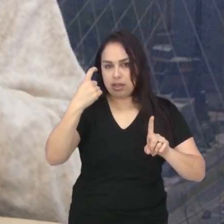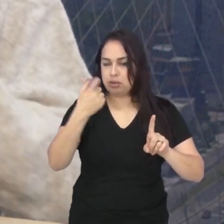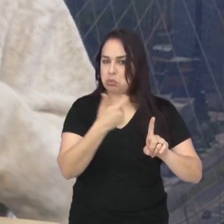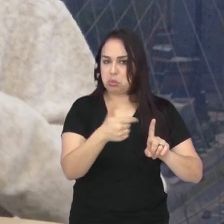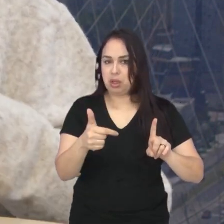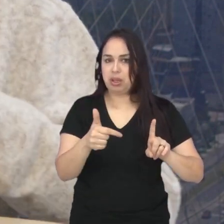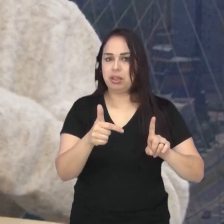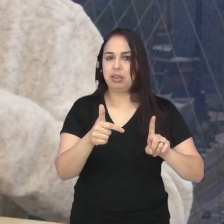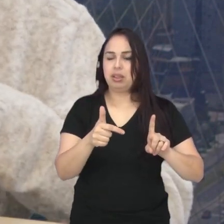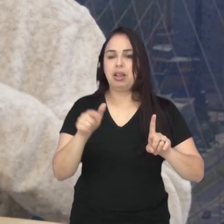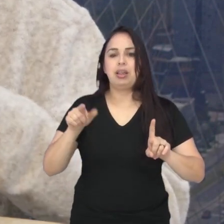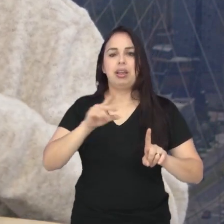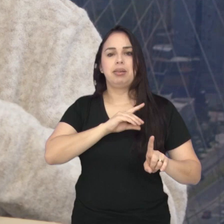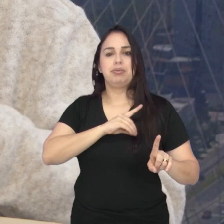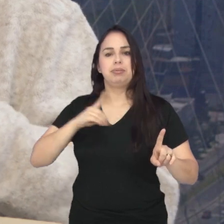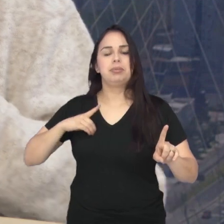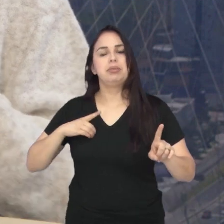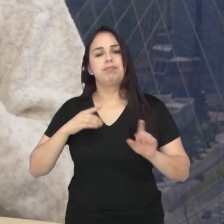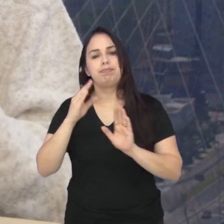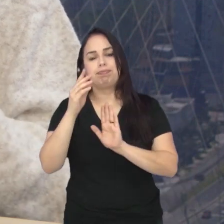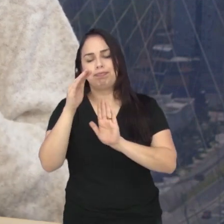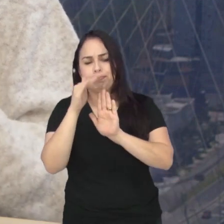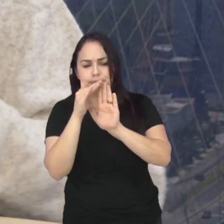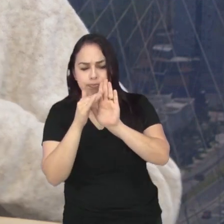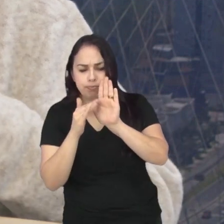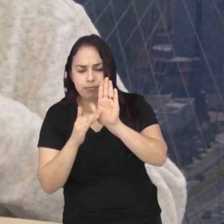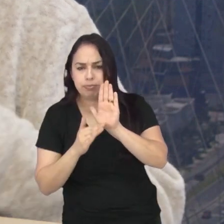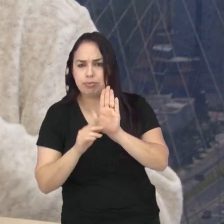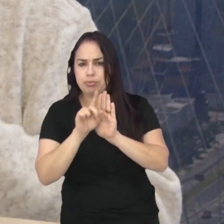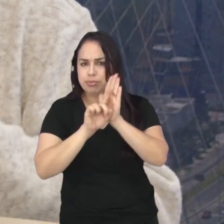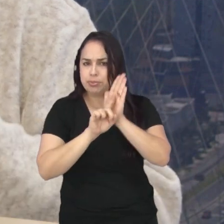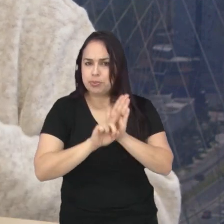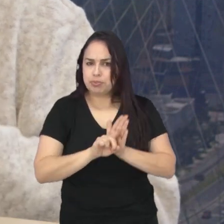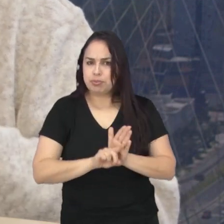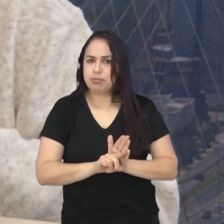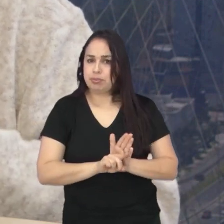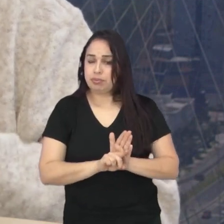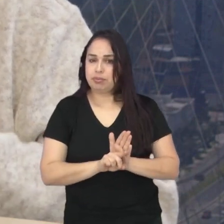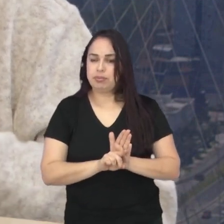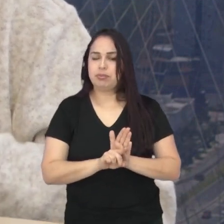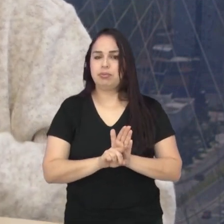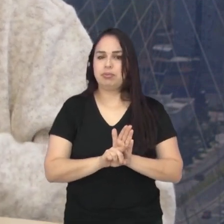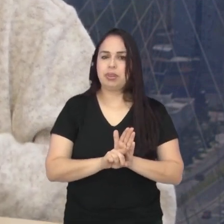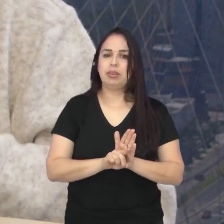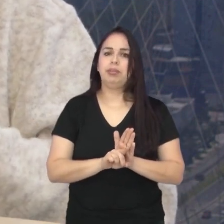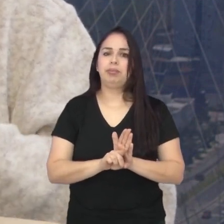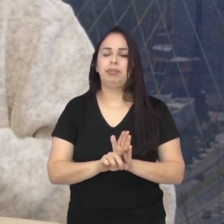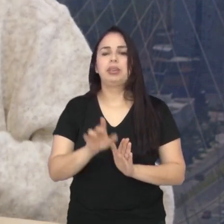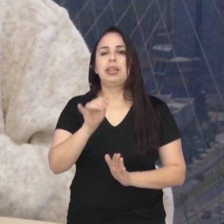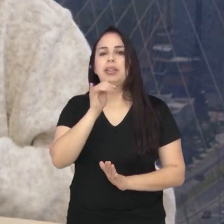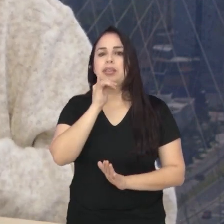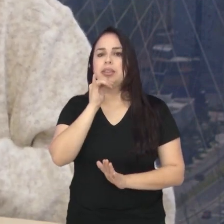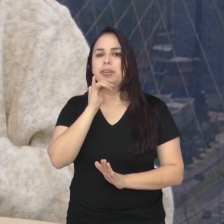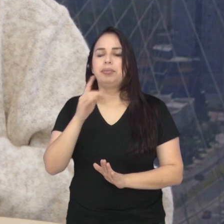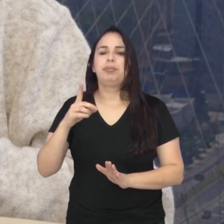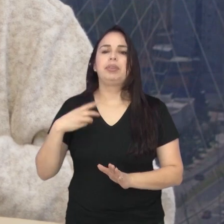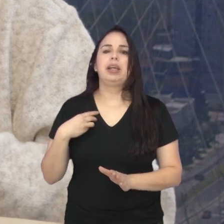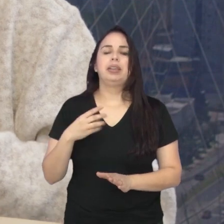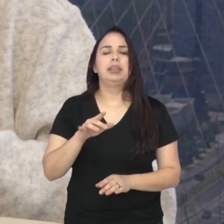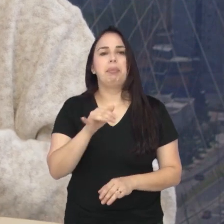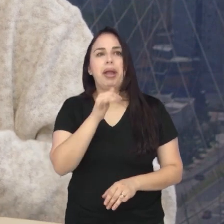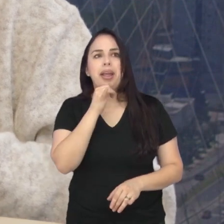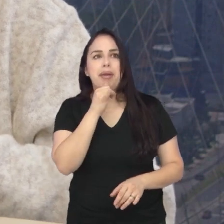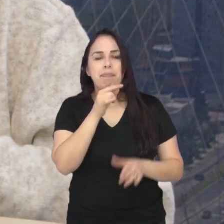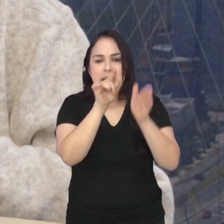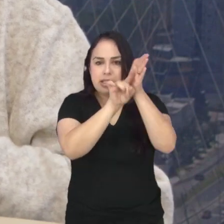é feito um filtro do seu padrão, né, de vida. Então, até 3 salários mínimos. A